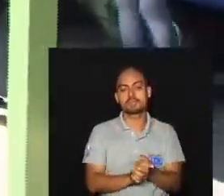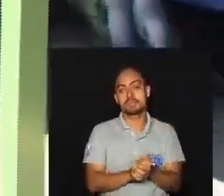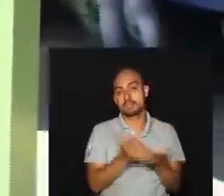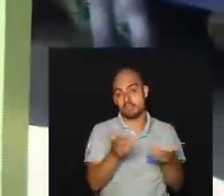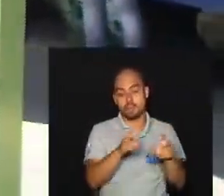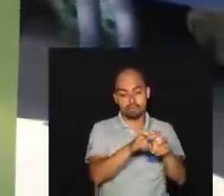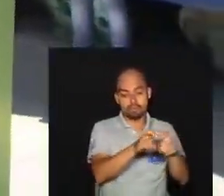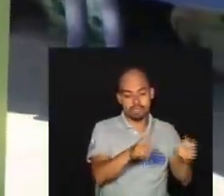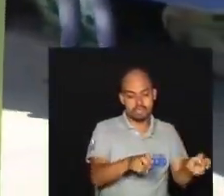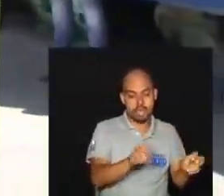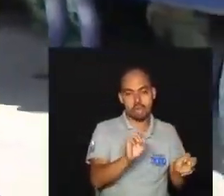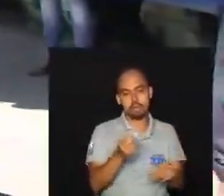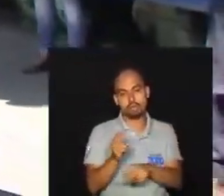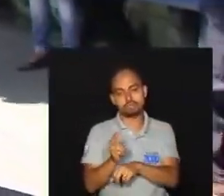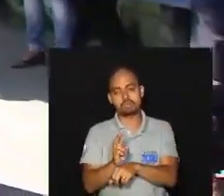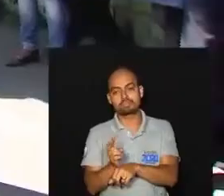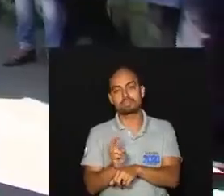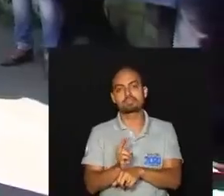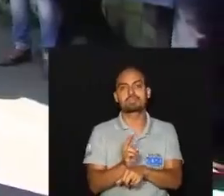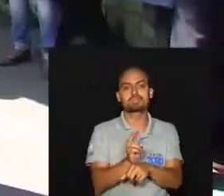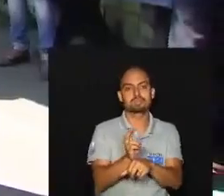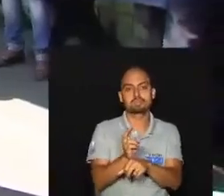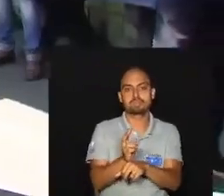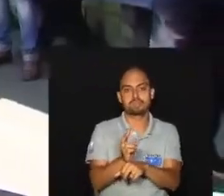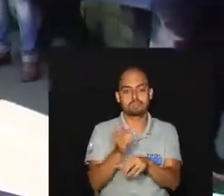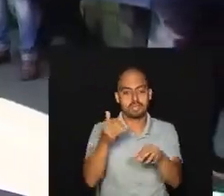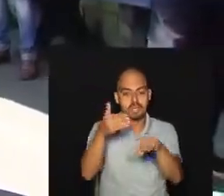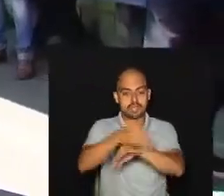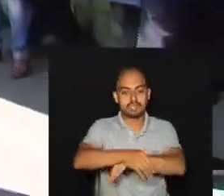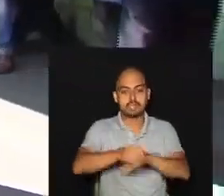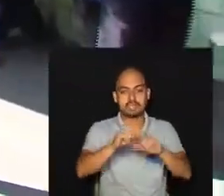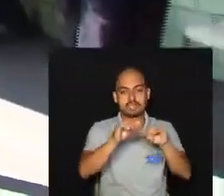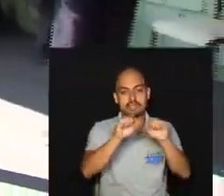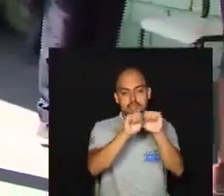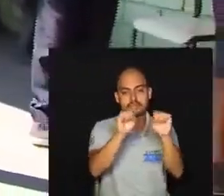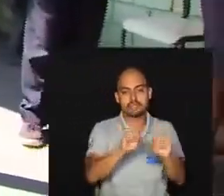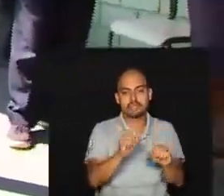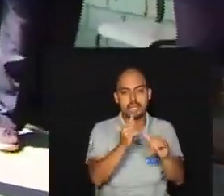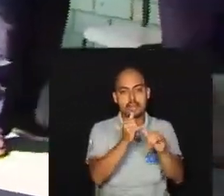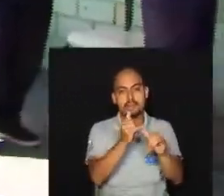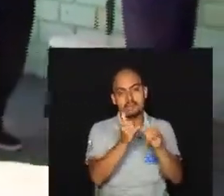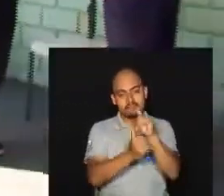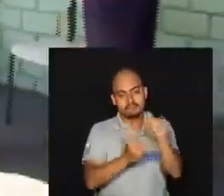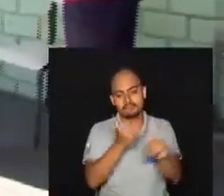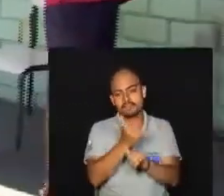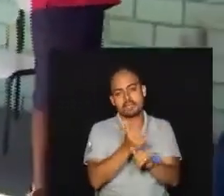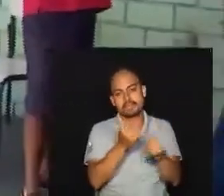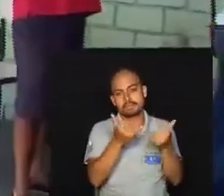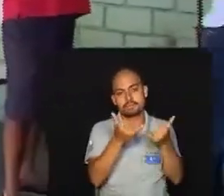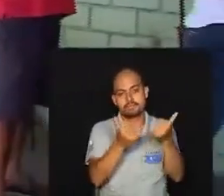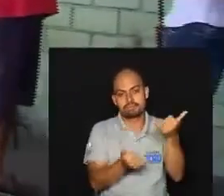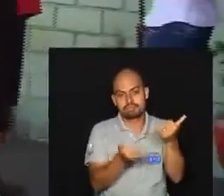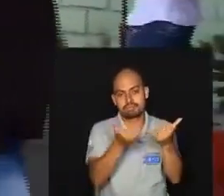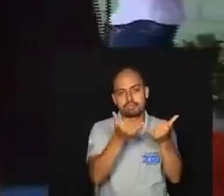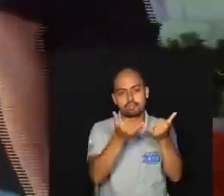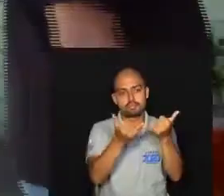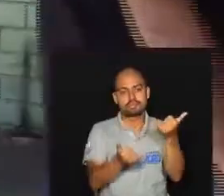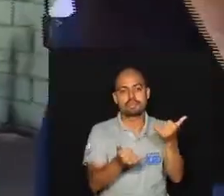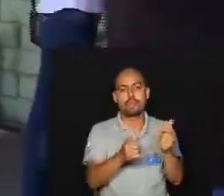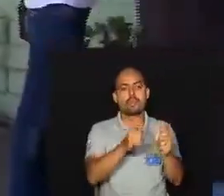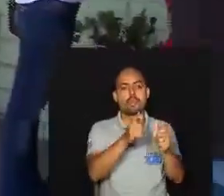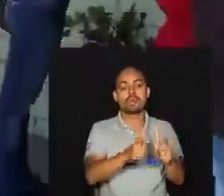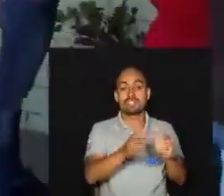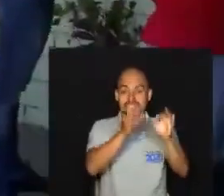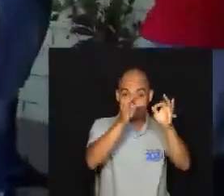ou os fiscais de sessão conseguirem conferir o local correto onde o eleitor deve ir, qual é